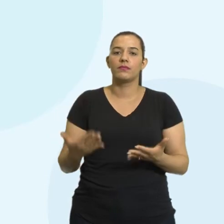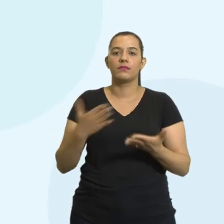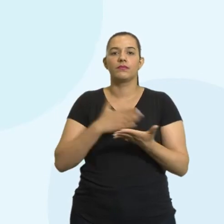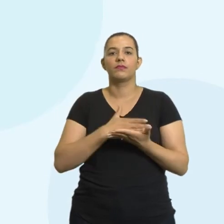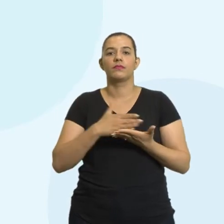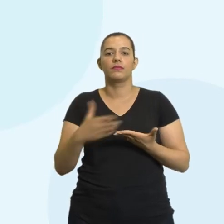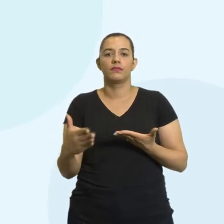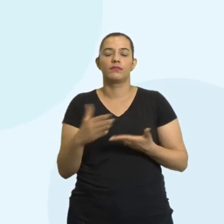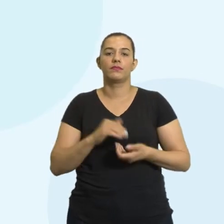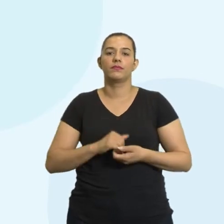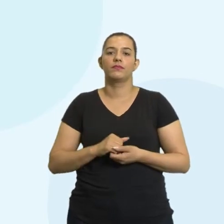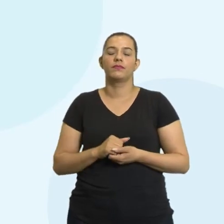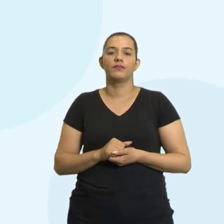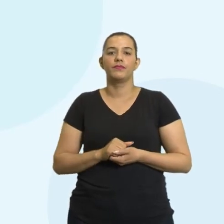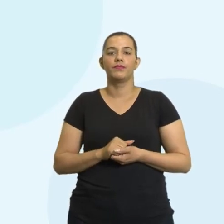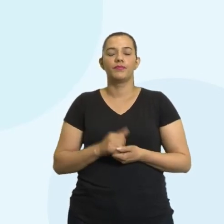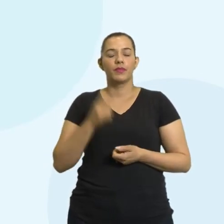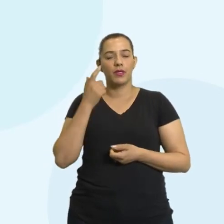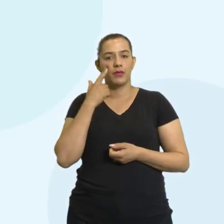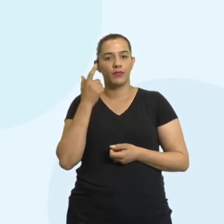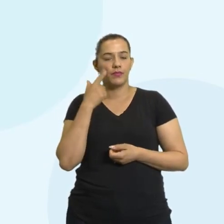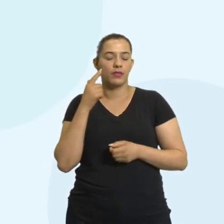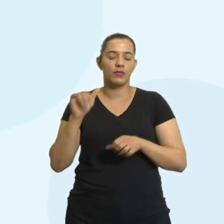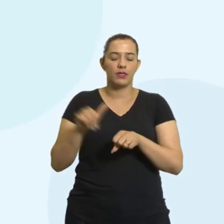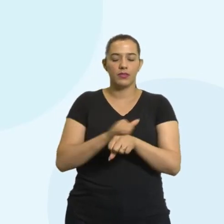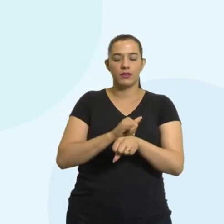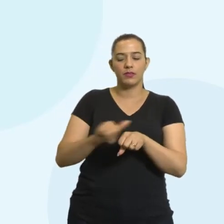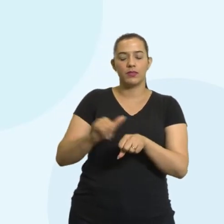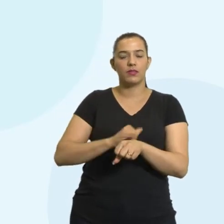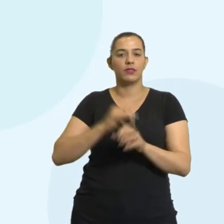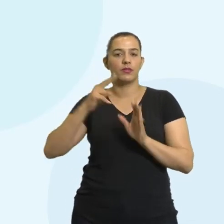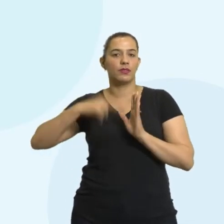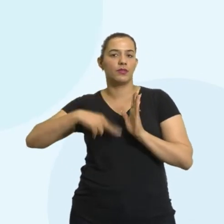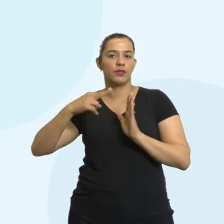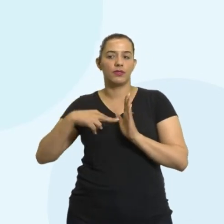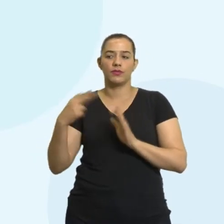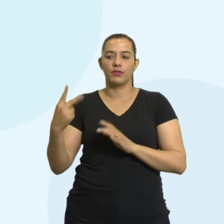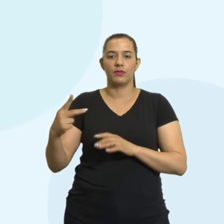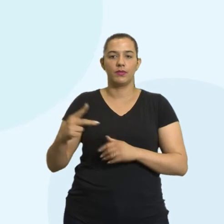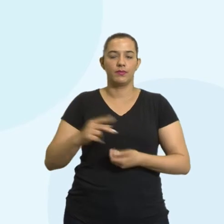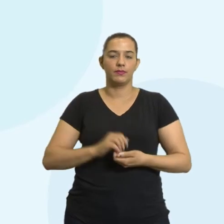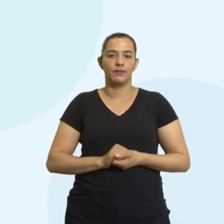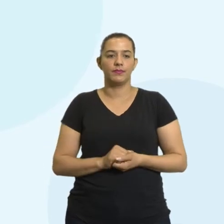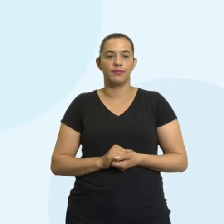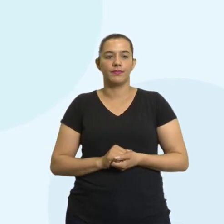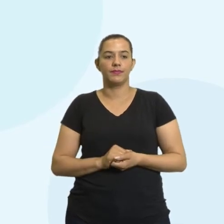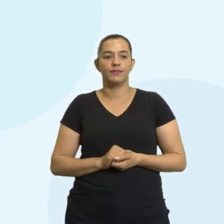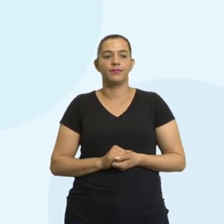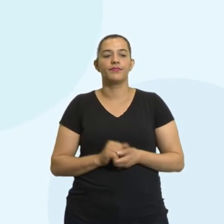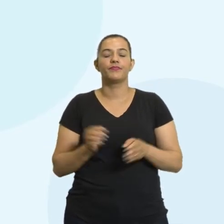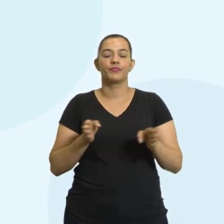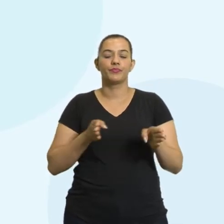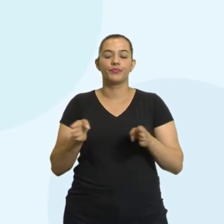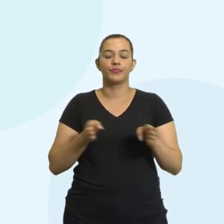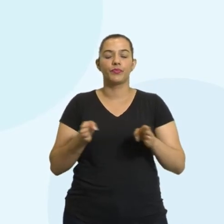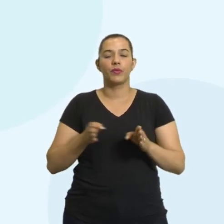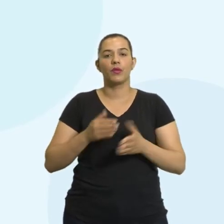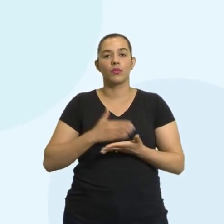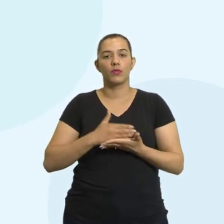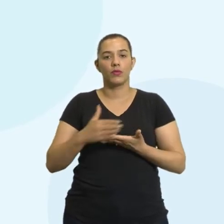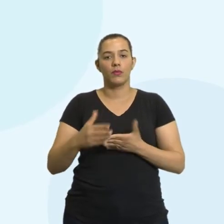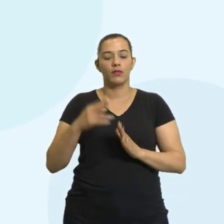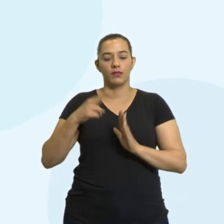a caminhar no sentido das estratégias de leitura, certo? durante. Após o